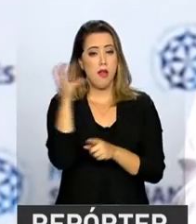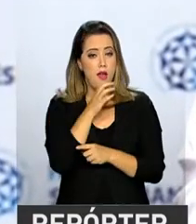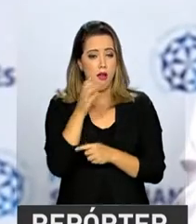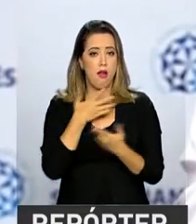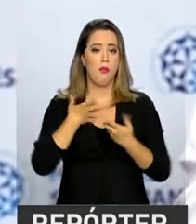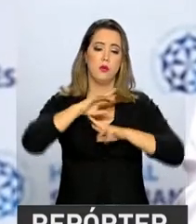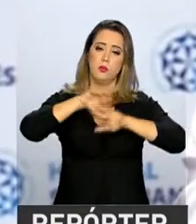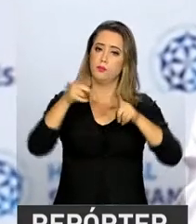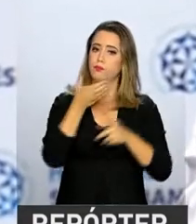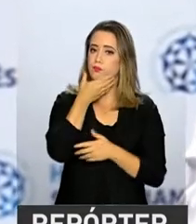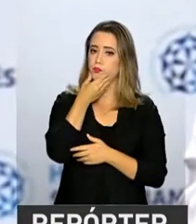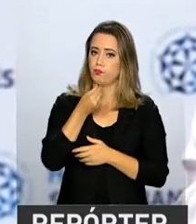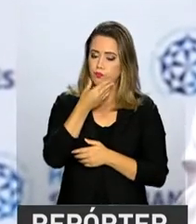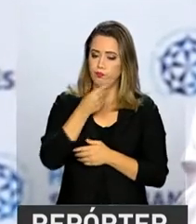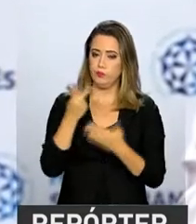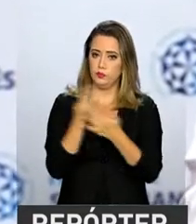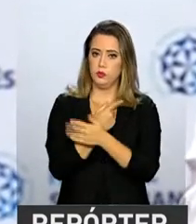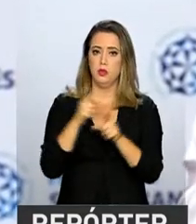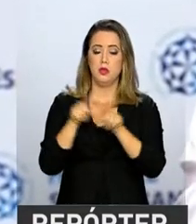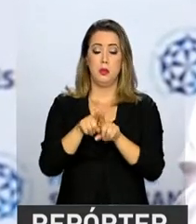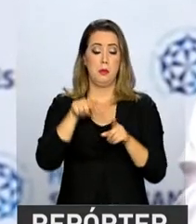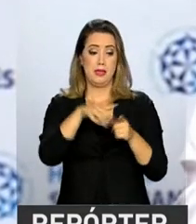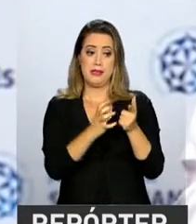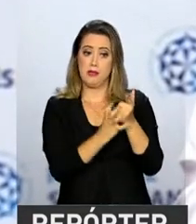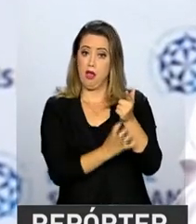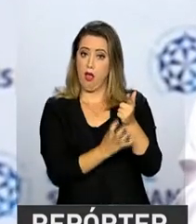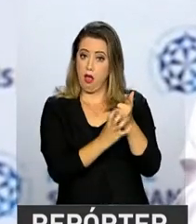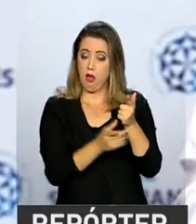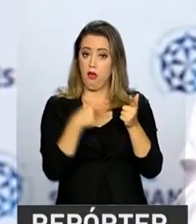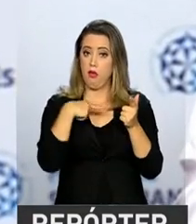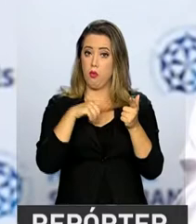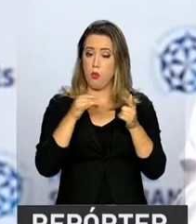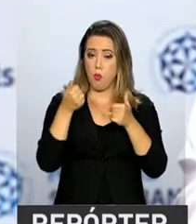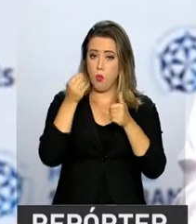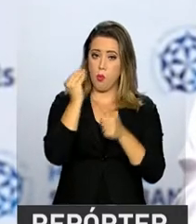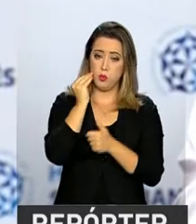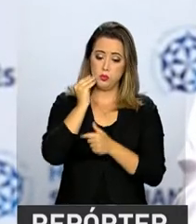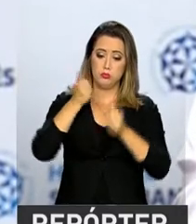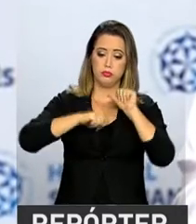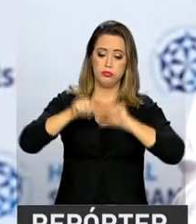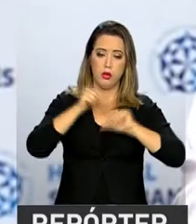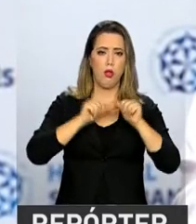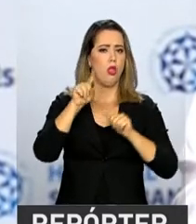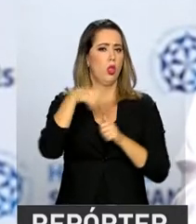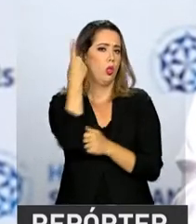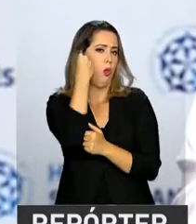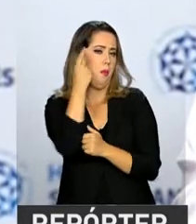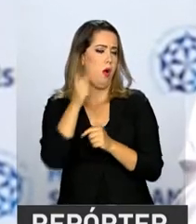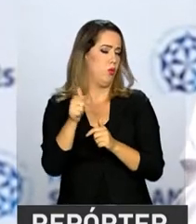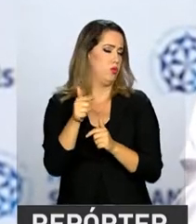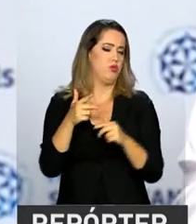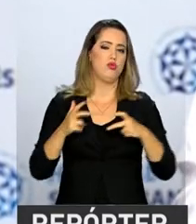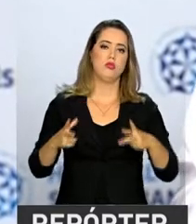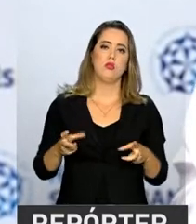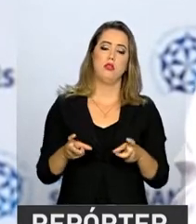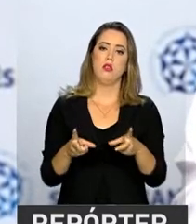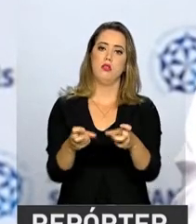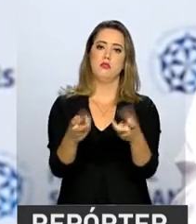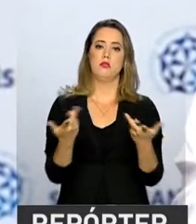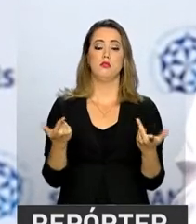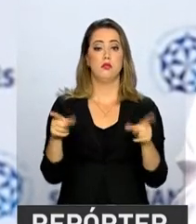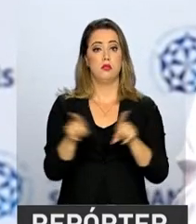principal câncer do homem. Essa biópsia deu normal, quer dizer, era um processo de crescimento benigno, que nós chamamos de hiperplasia. A uretra